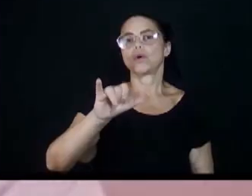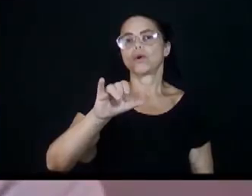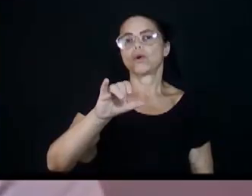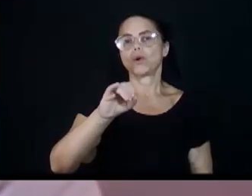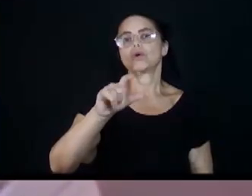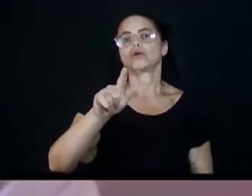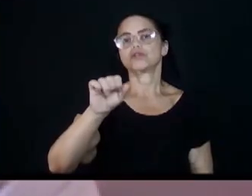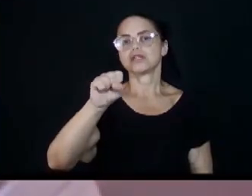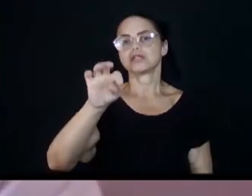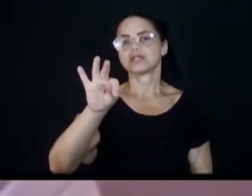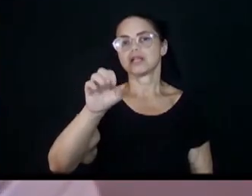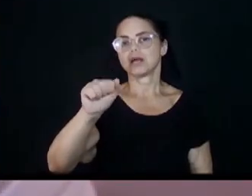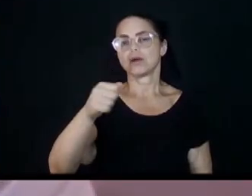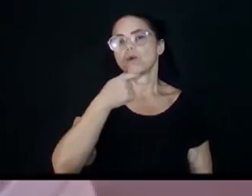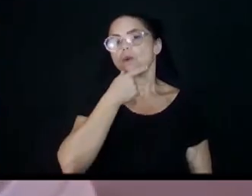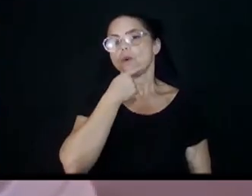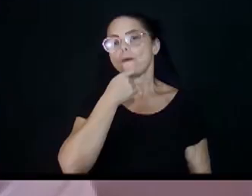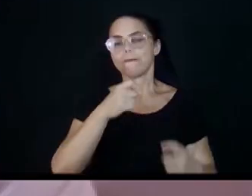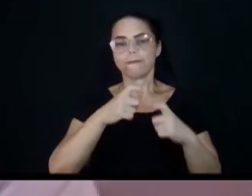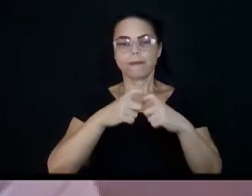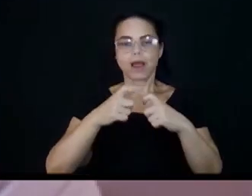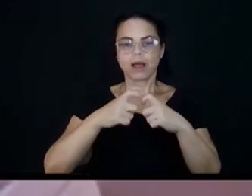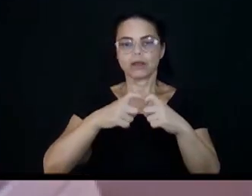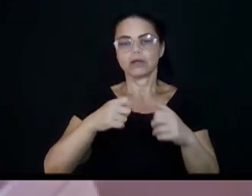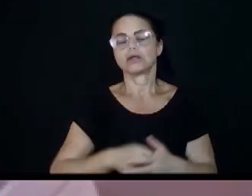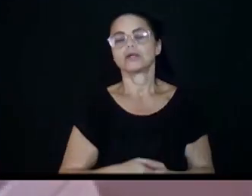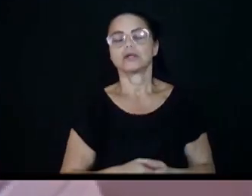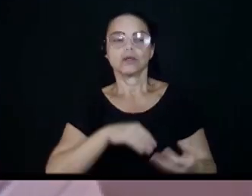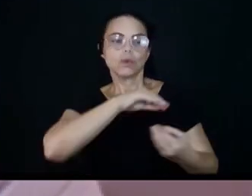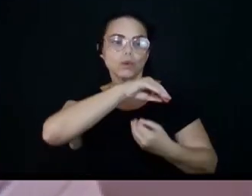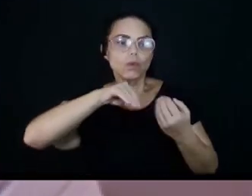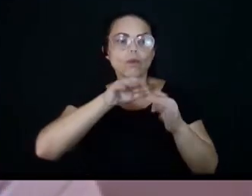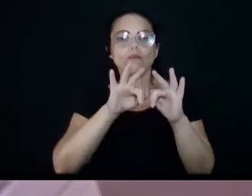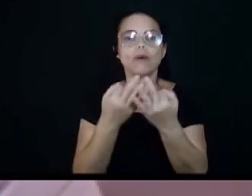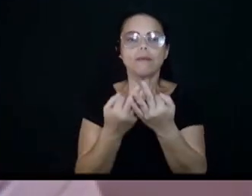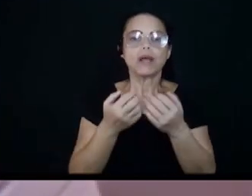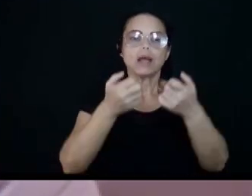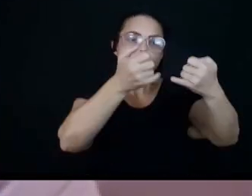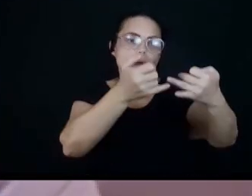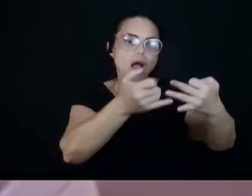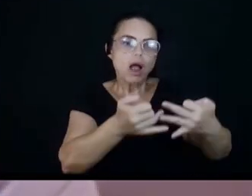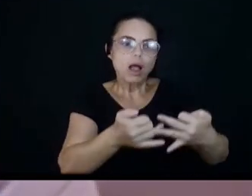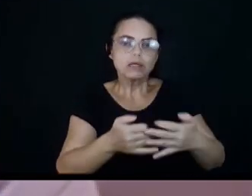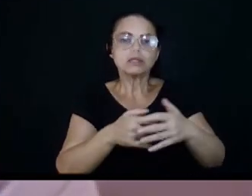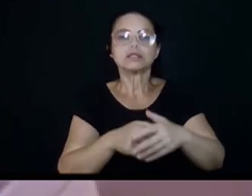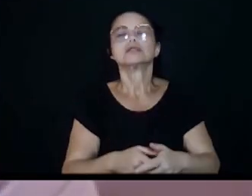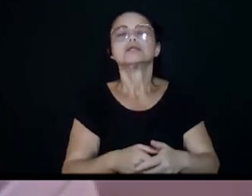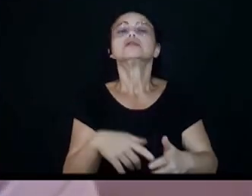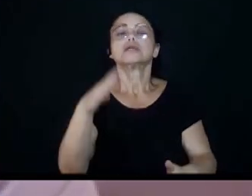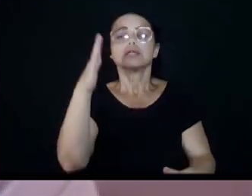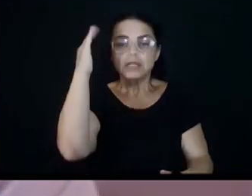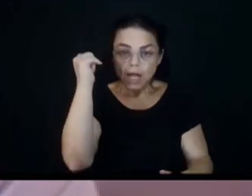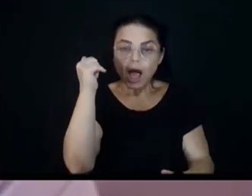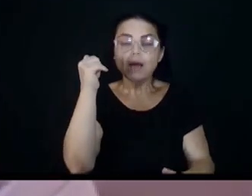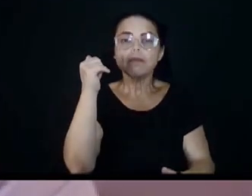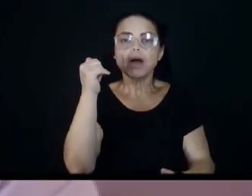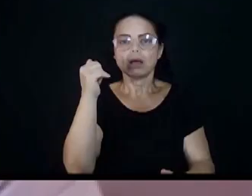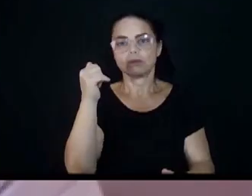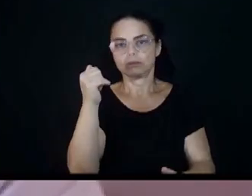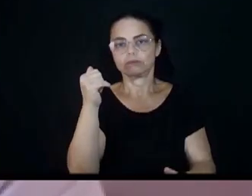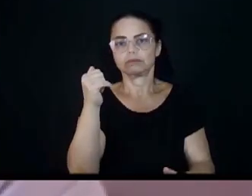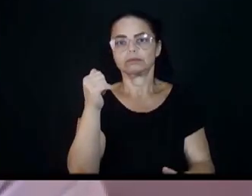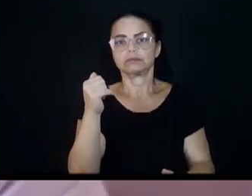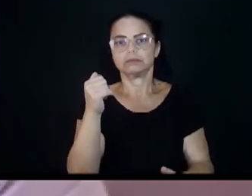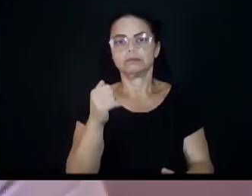paciente, envolva a família dele. É muito importante que a família esteja presente e entenda